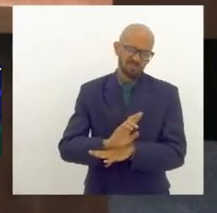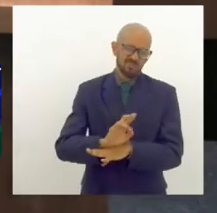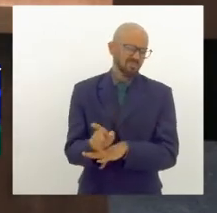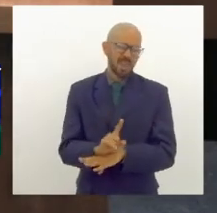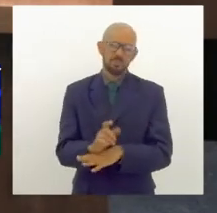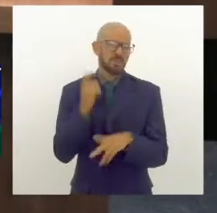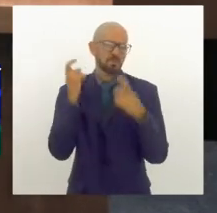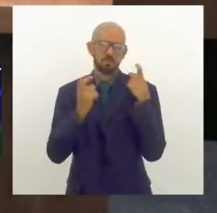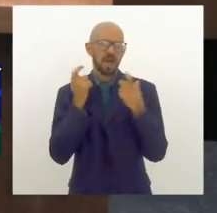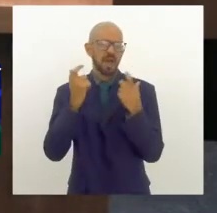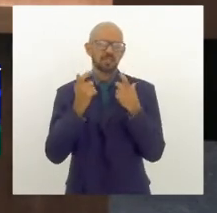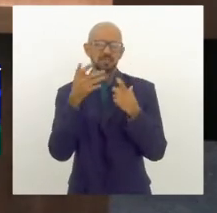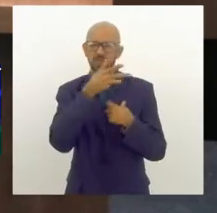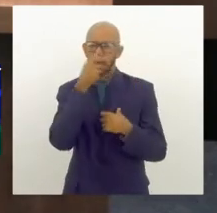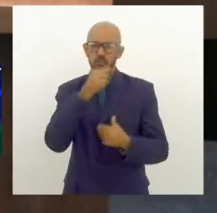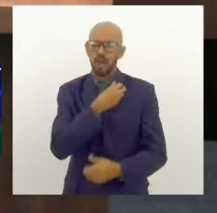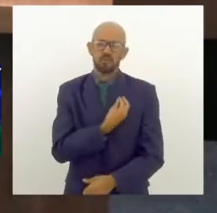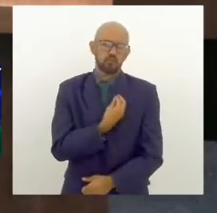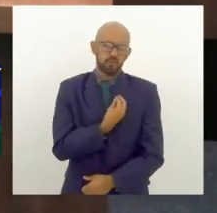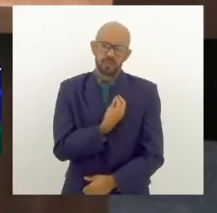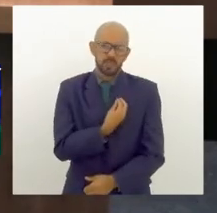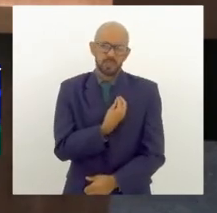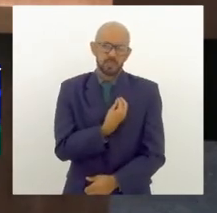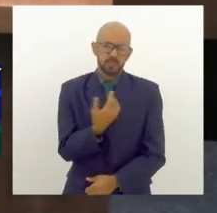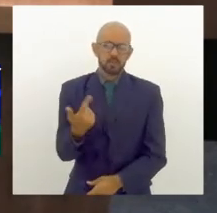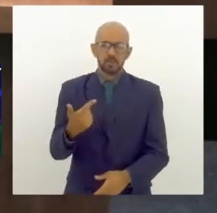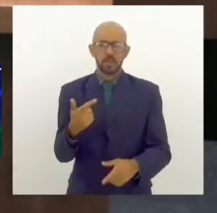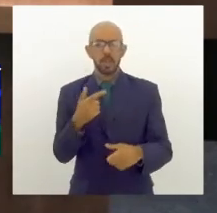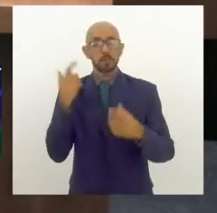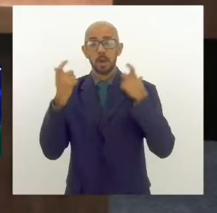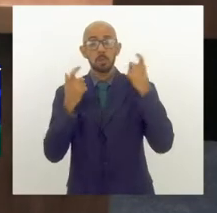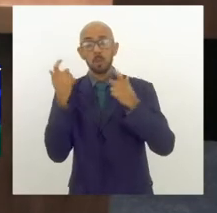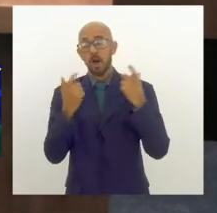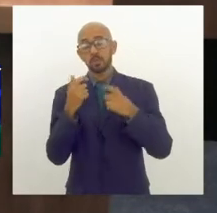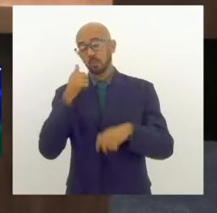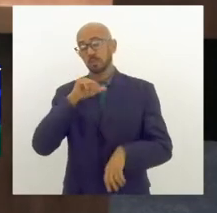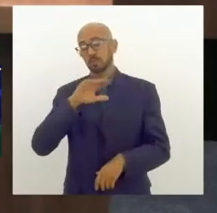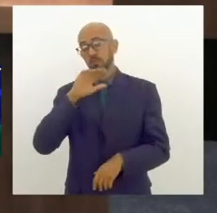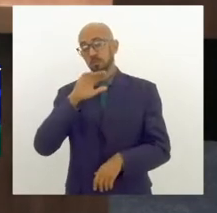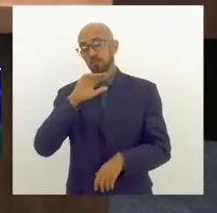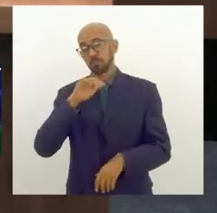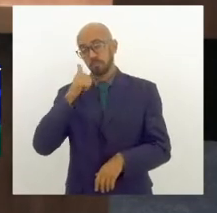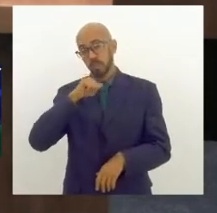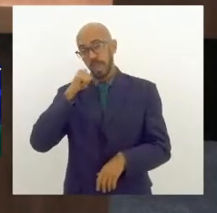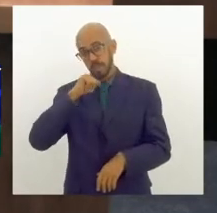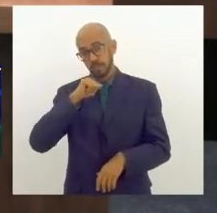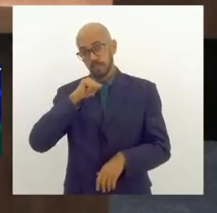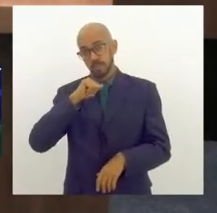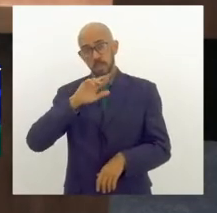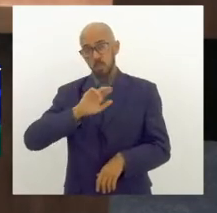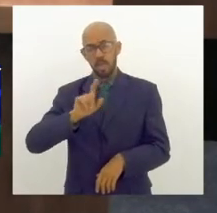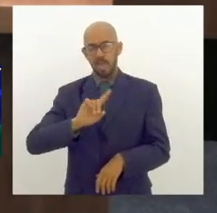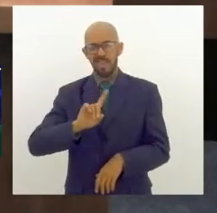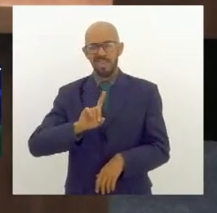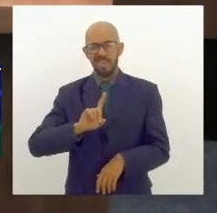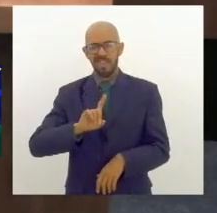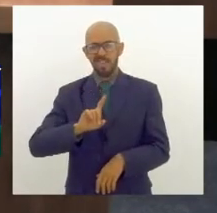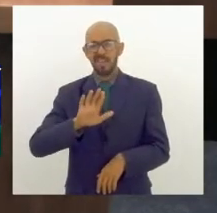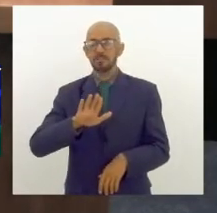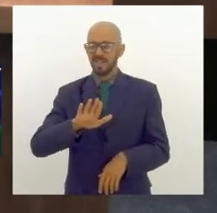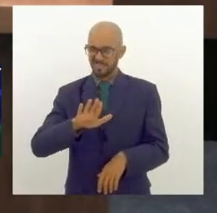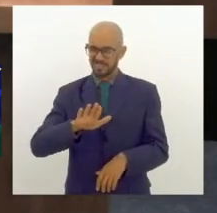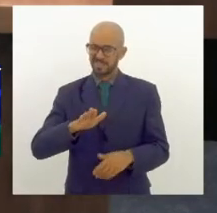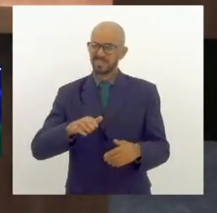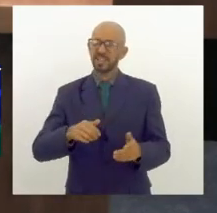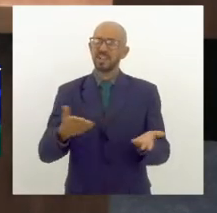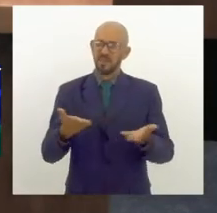salvar vidas, não estão preocupados com as nossas mulheres, não estão. Mas agora eu digo